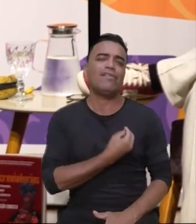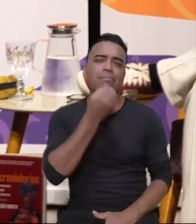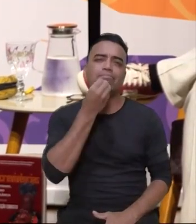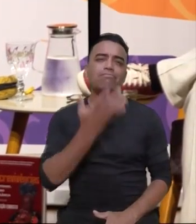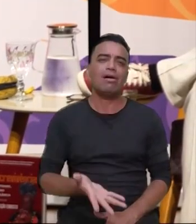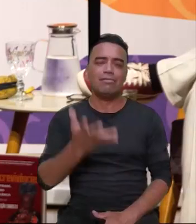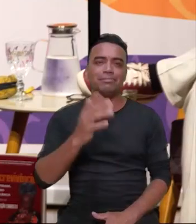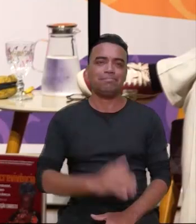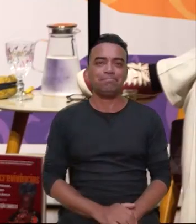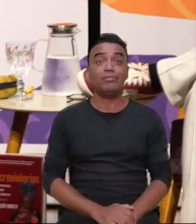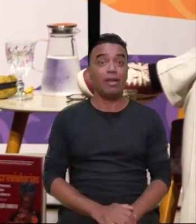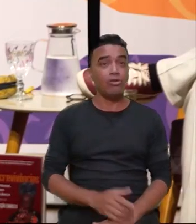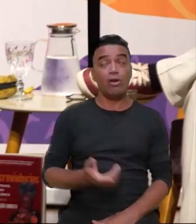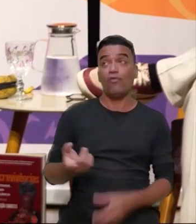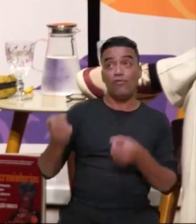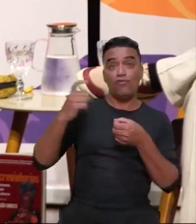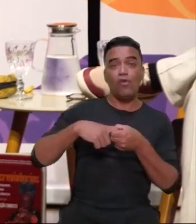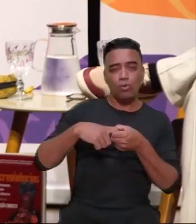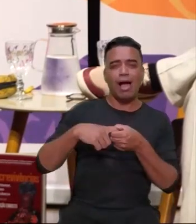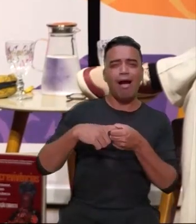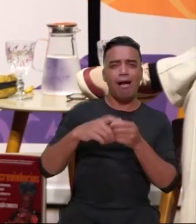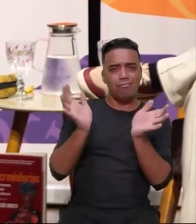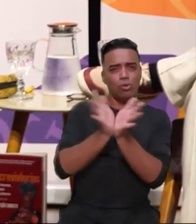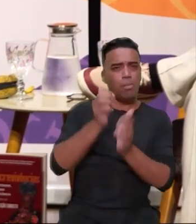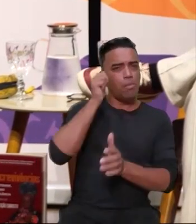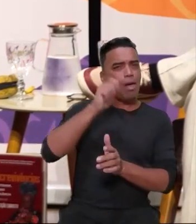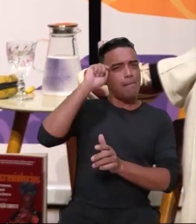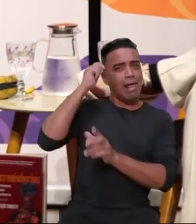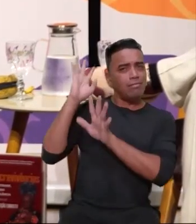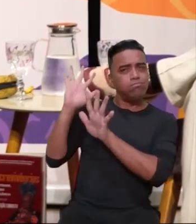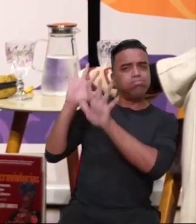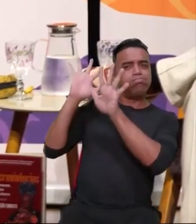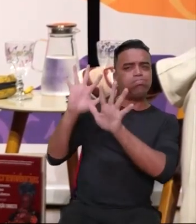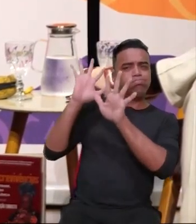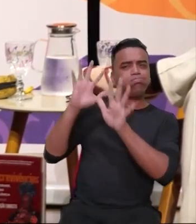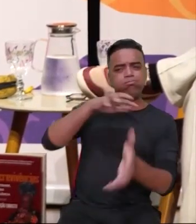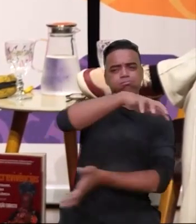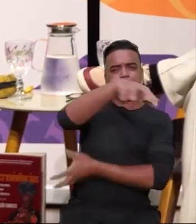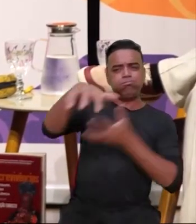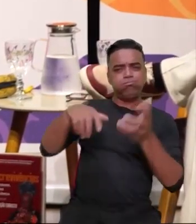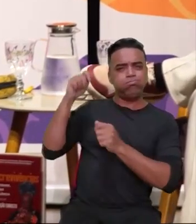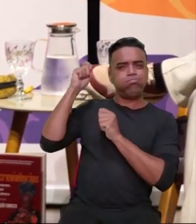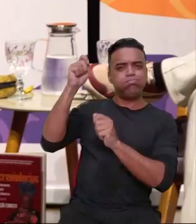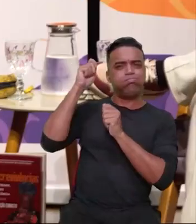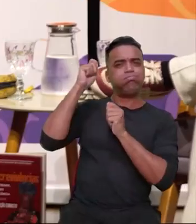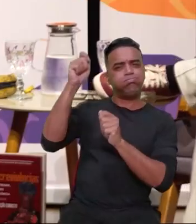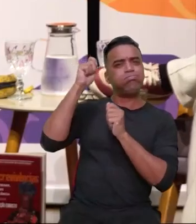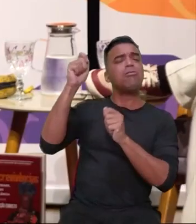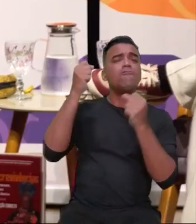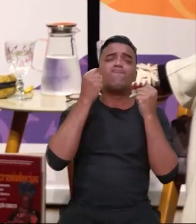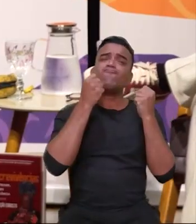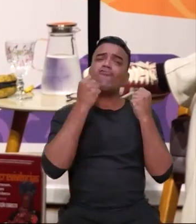vida. Bom, eu quero retomar um pouquinho a marcha, né? A marcha foi algo muito potente,